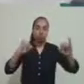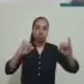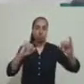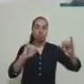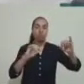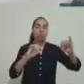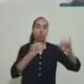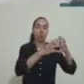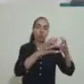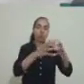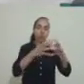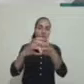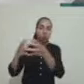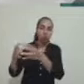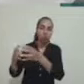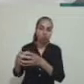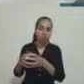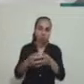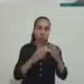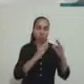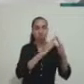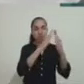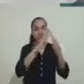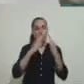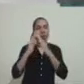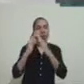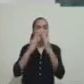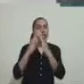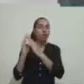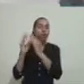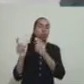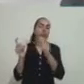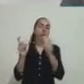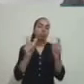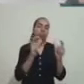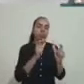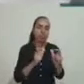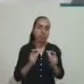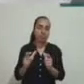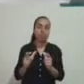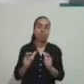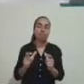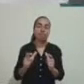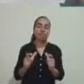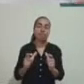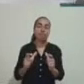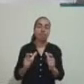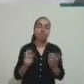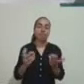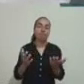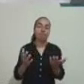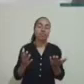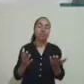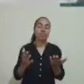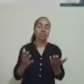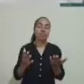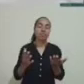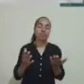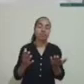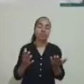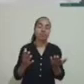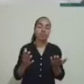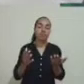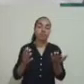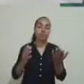associações de bairro como proceder para que as imagens que são captadas nesses